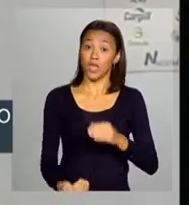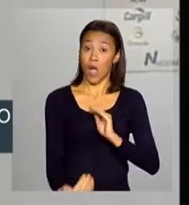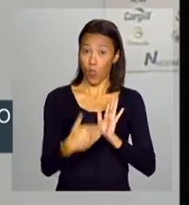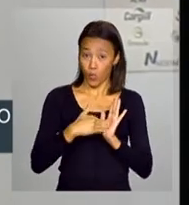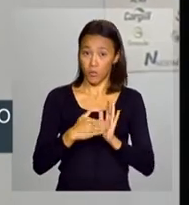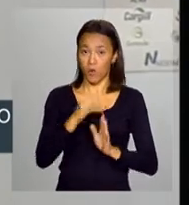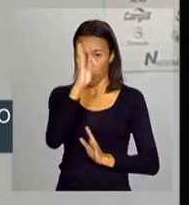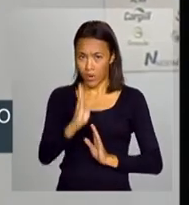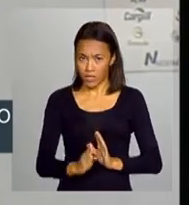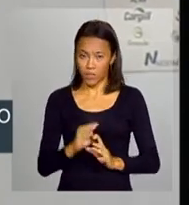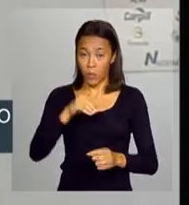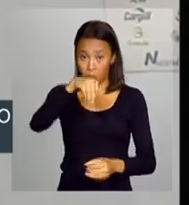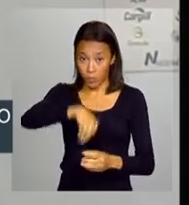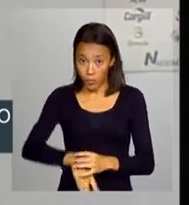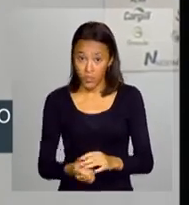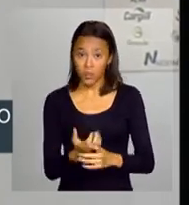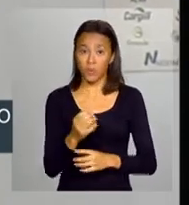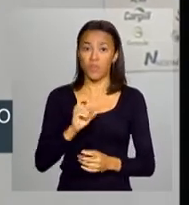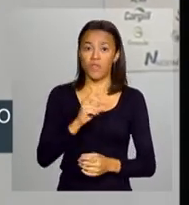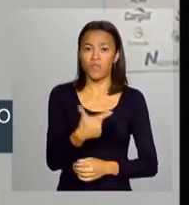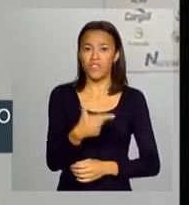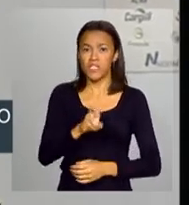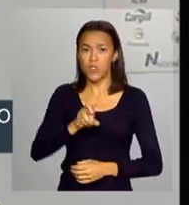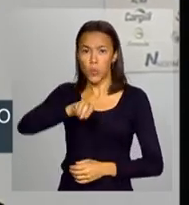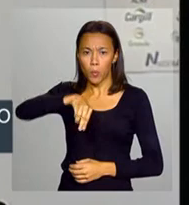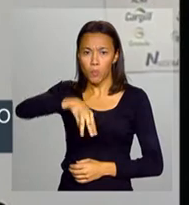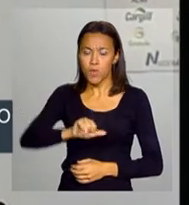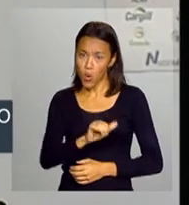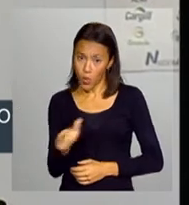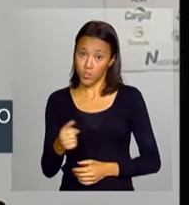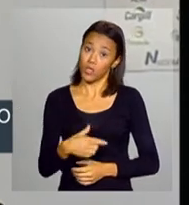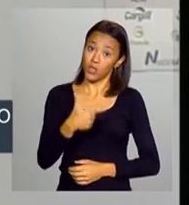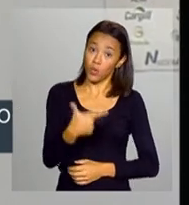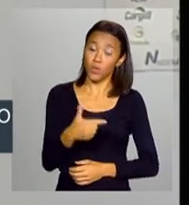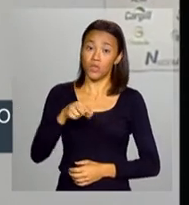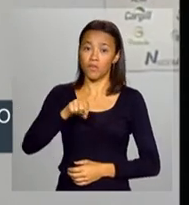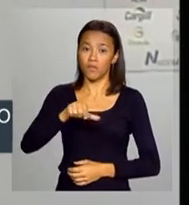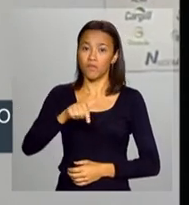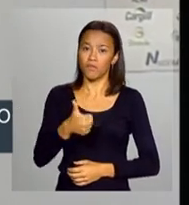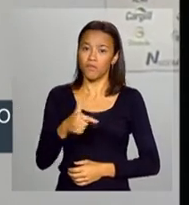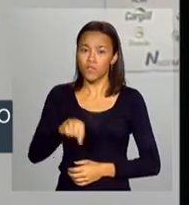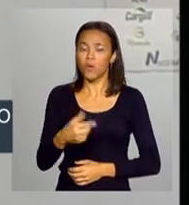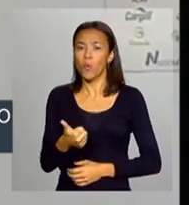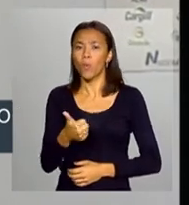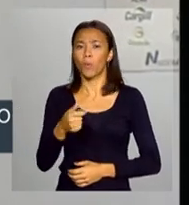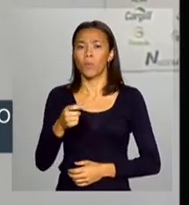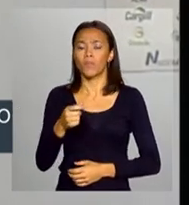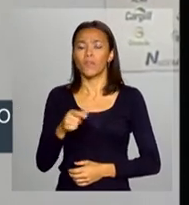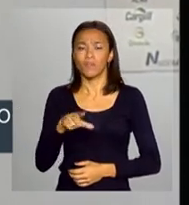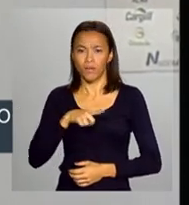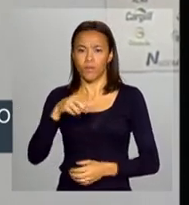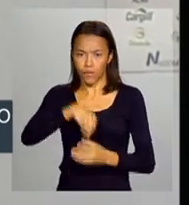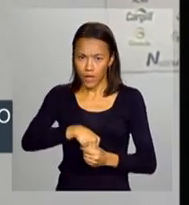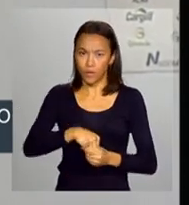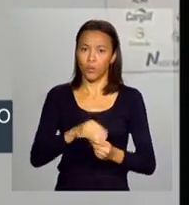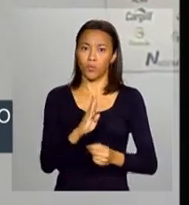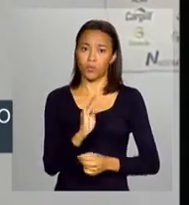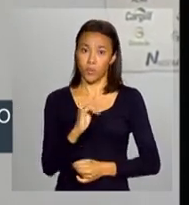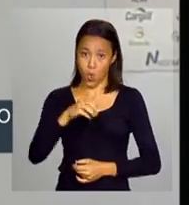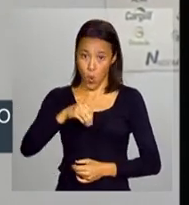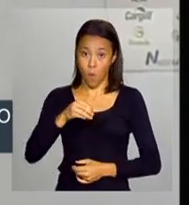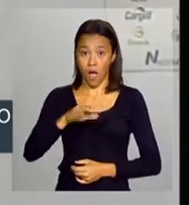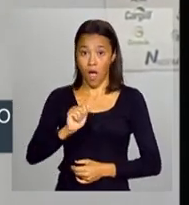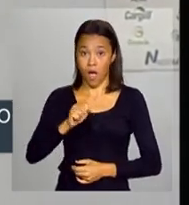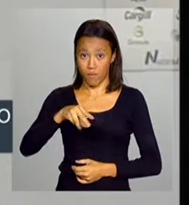25 milhões de hectares de soja, dos quais 2,1 milhões de hectares estão dentro do bioma Amazônia, que